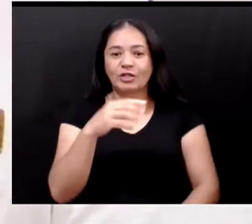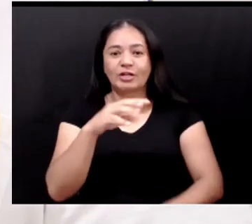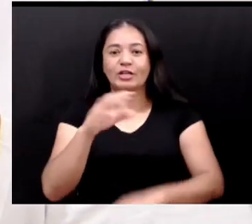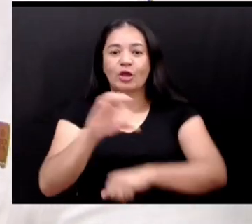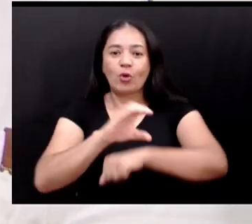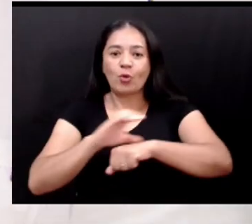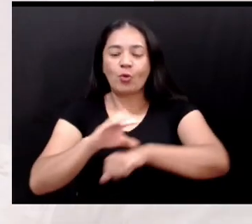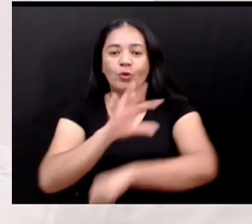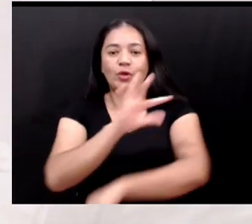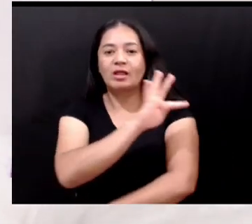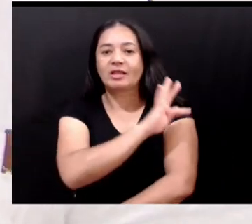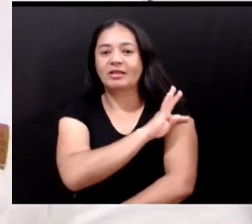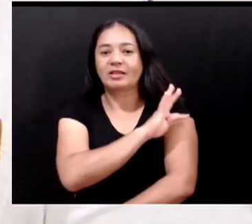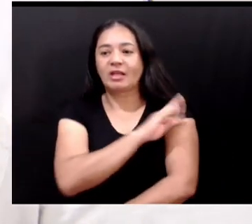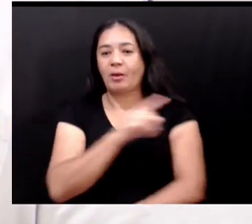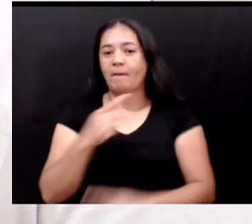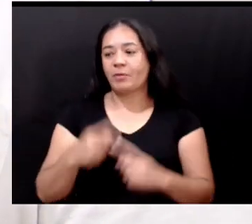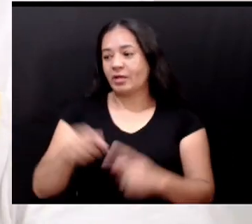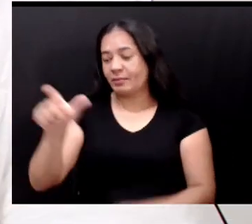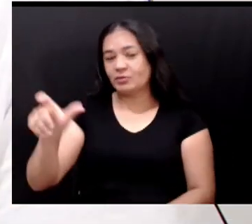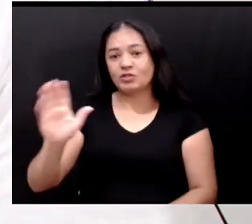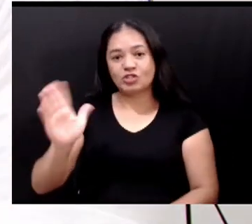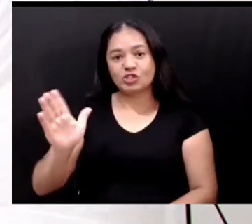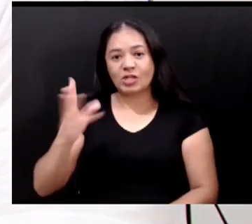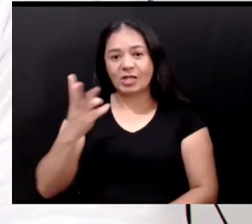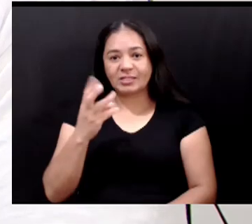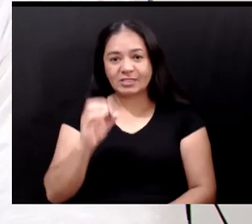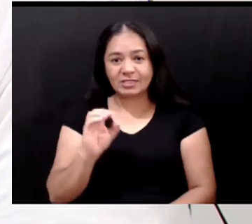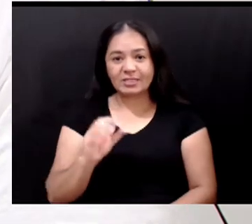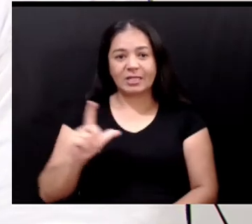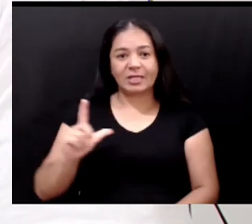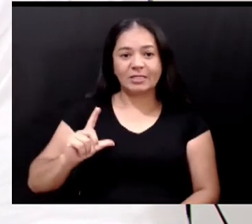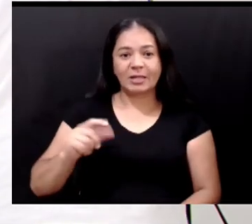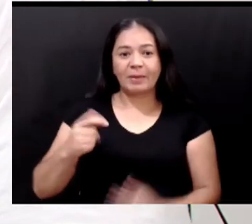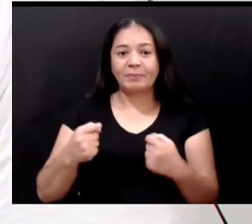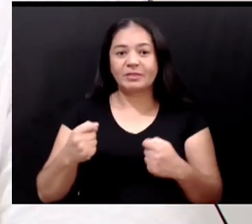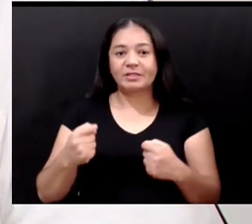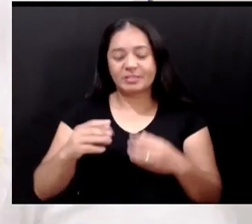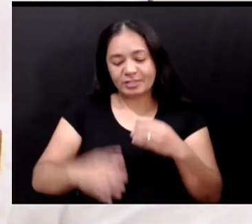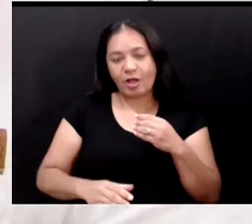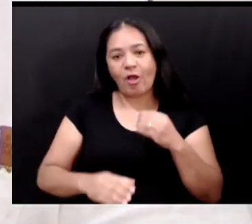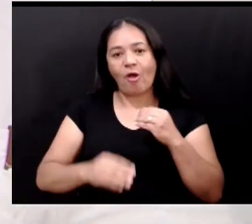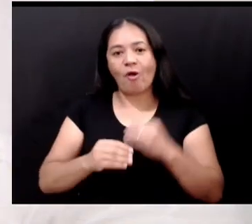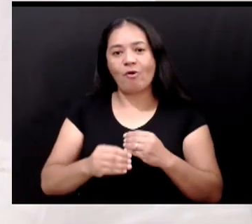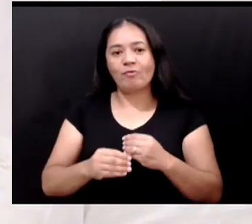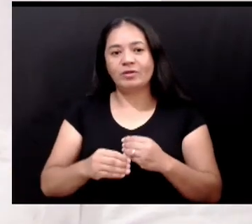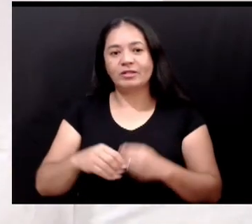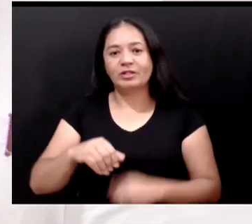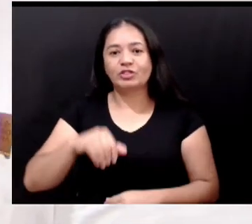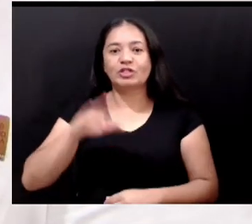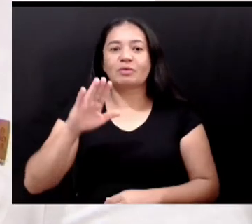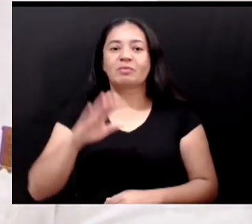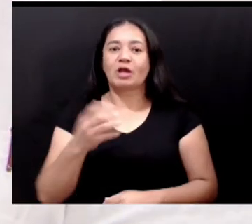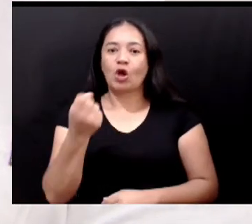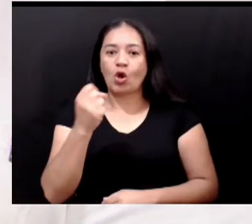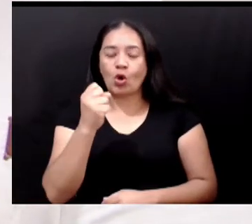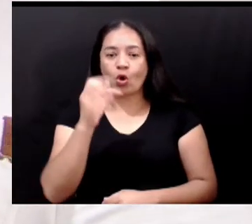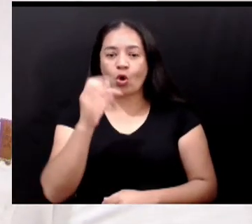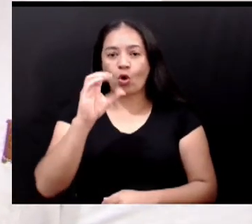fez 300 de base, então ele tem que fazer uma complementação de mais 900 horas. Aí vamos entrar